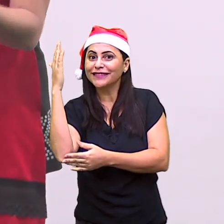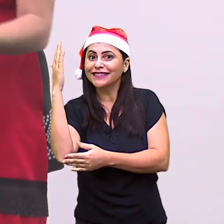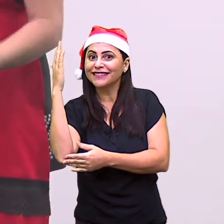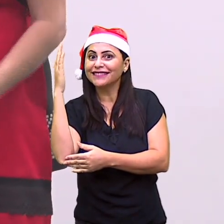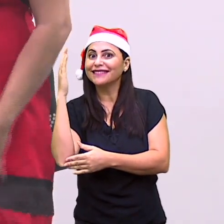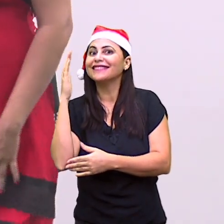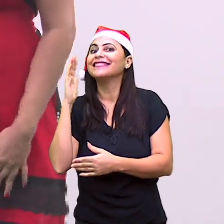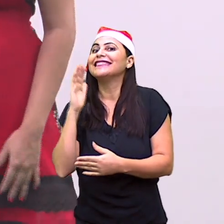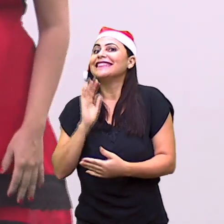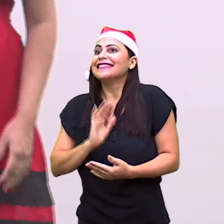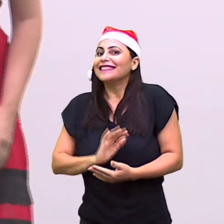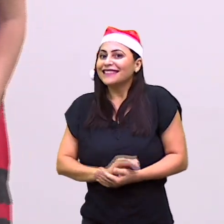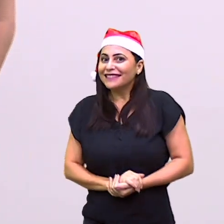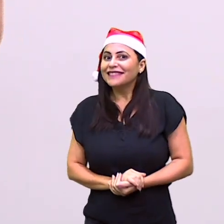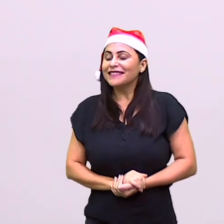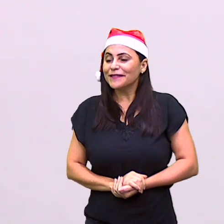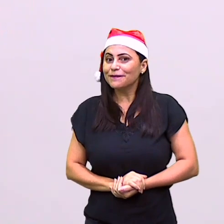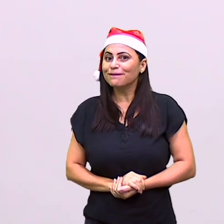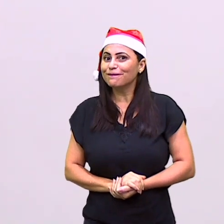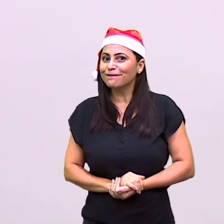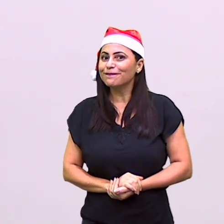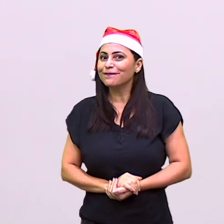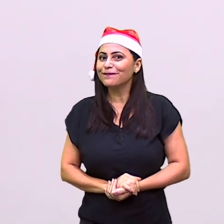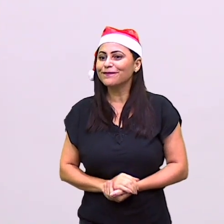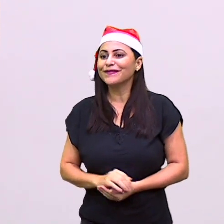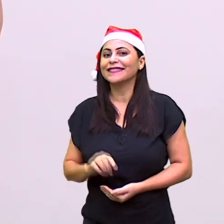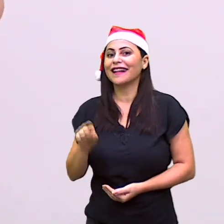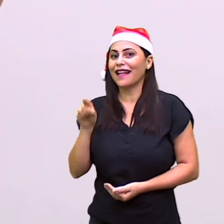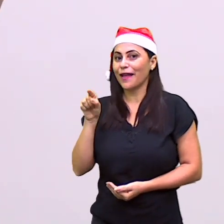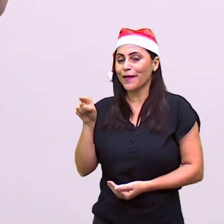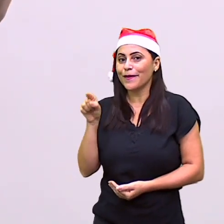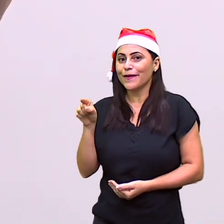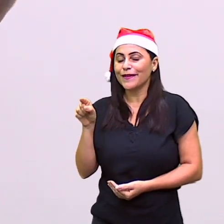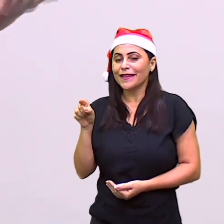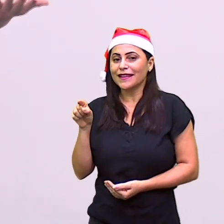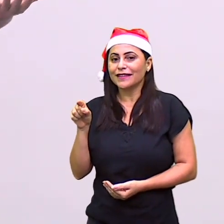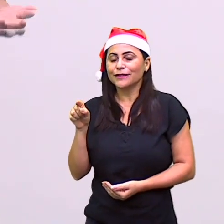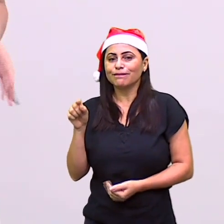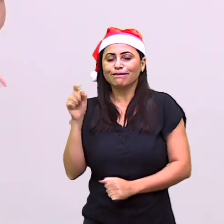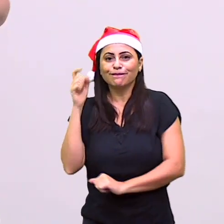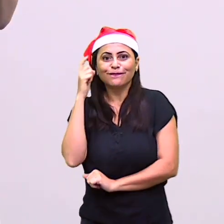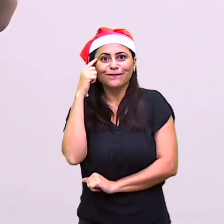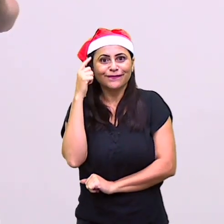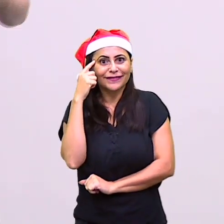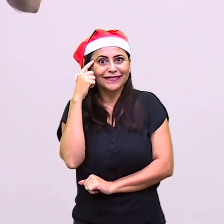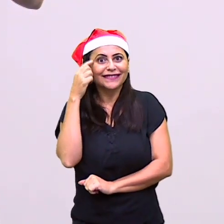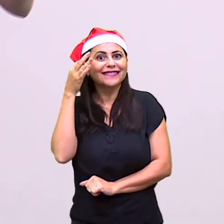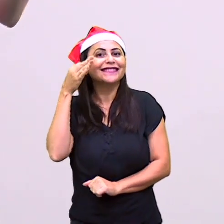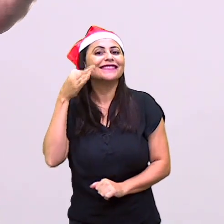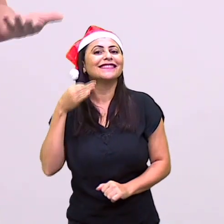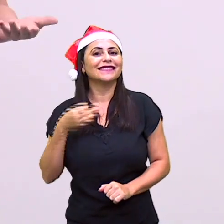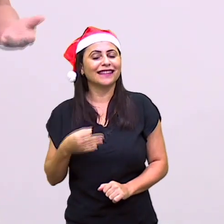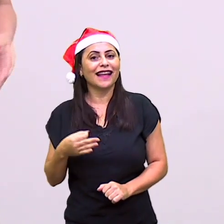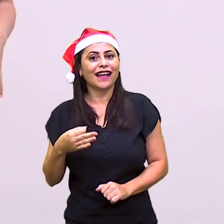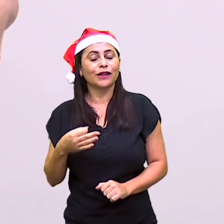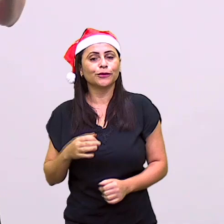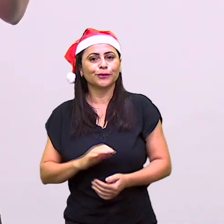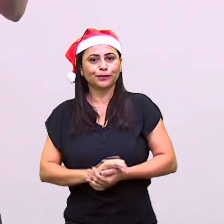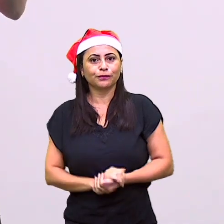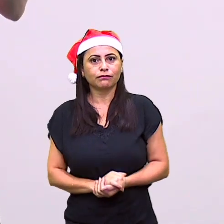crescer. Então o Beto pensou, porque o pai de Beto, todos os